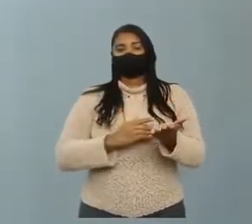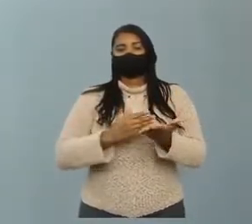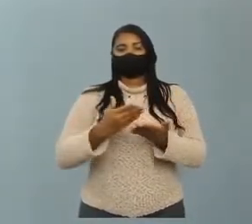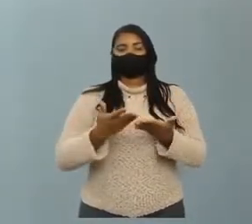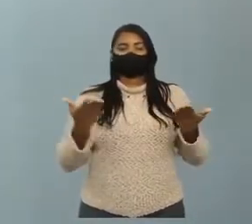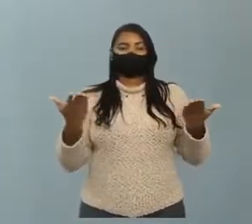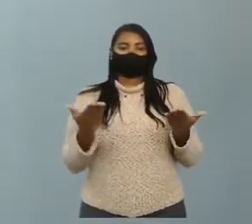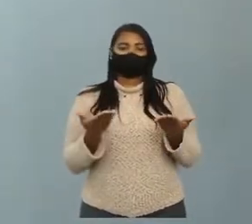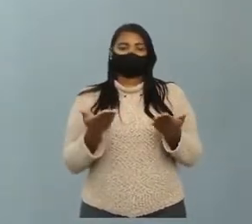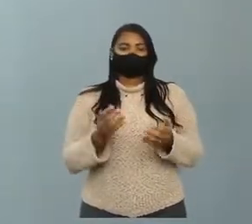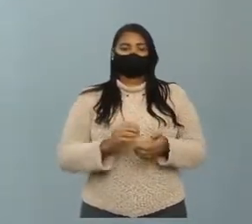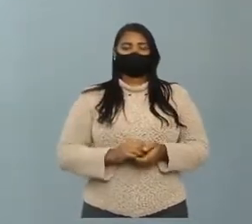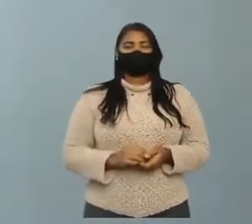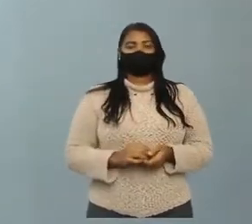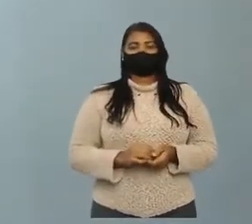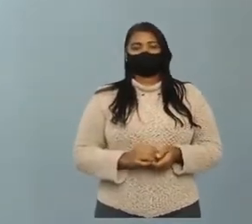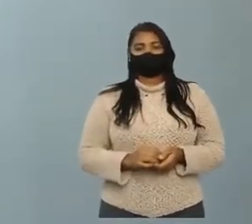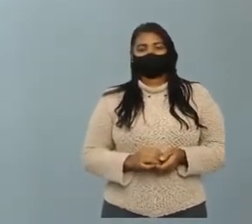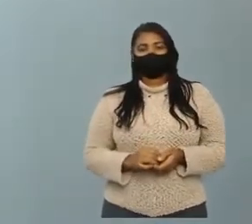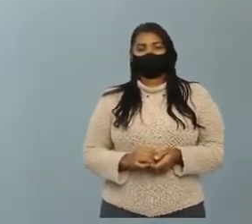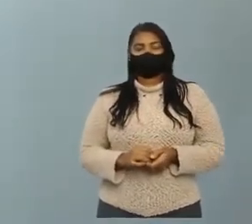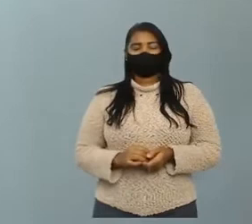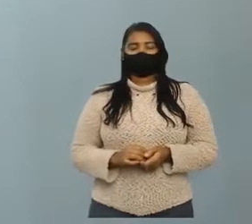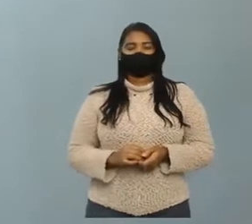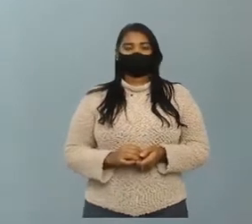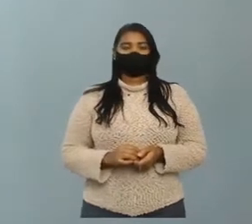começar, aquelas